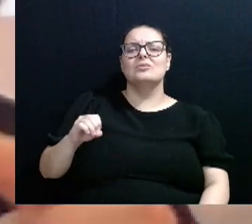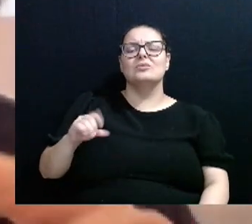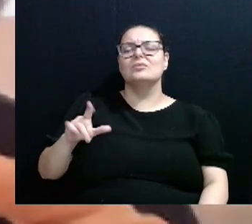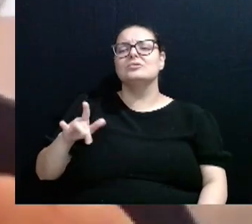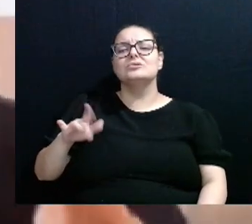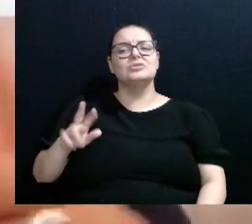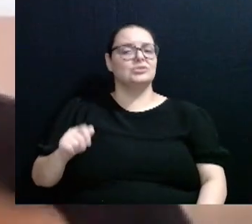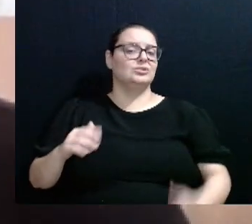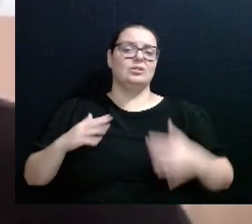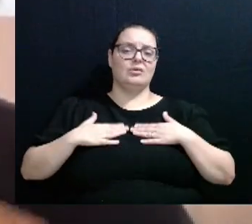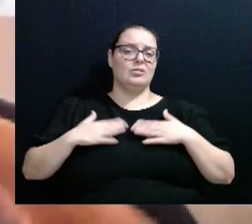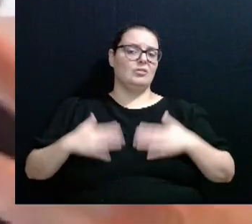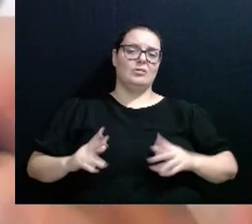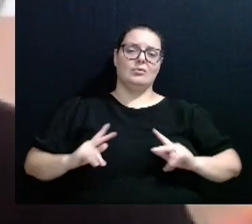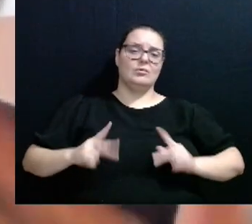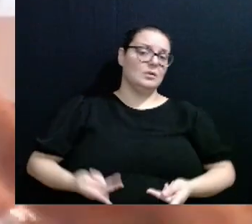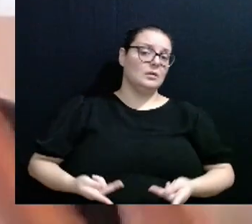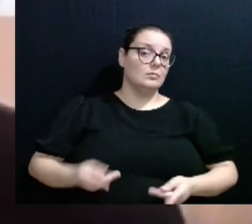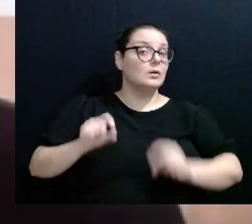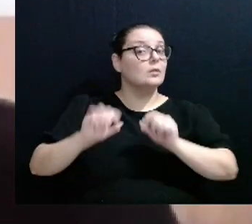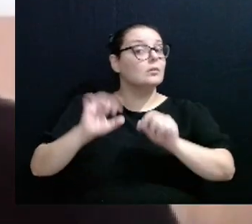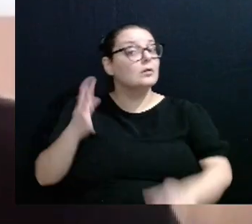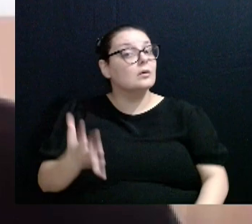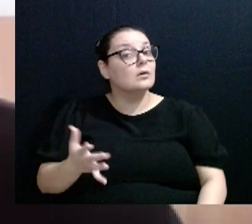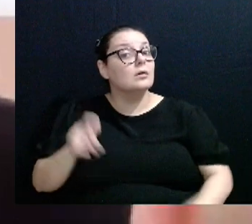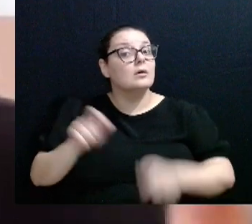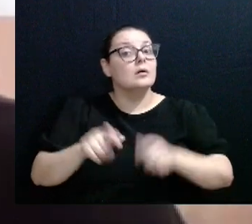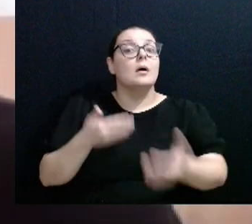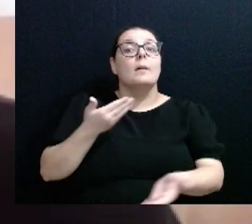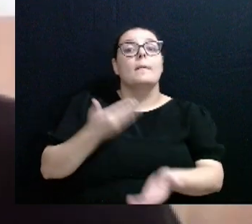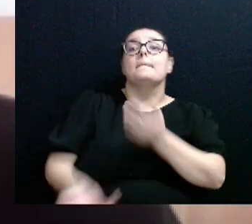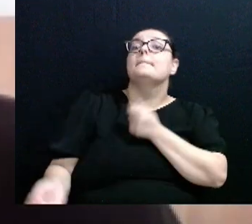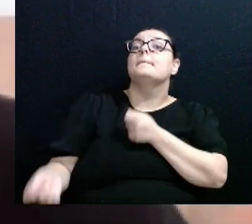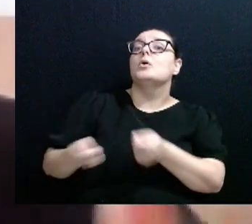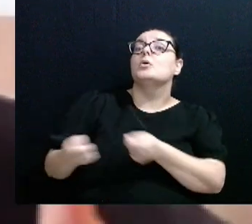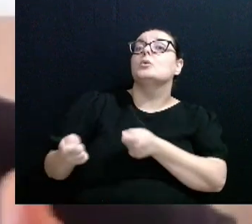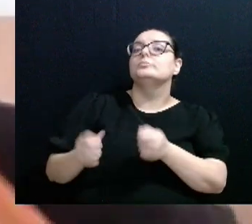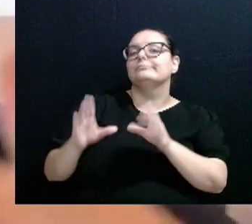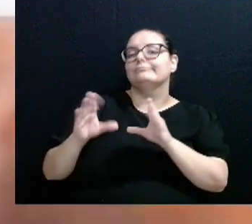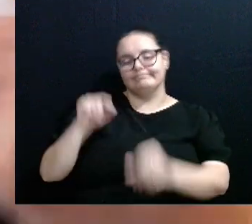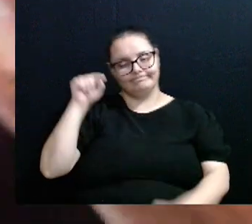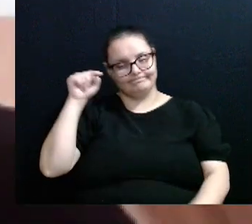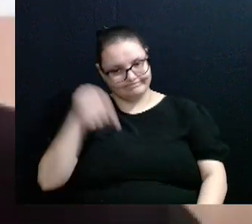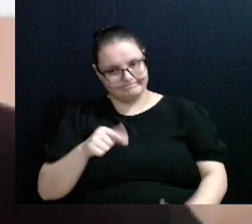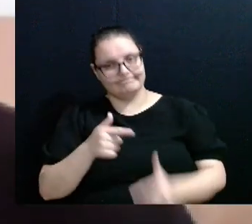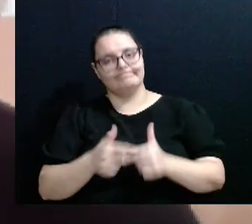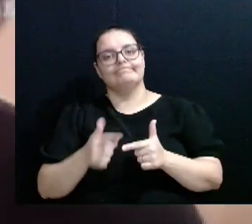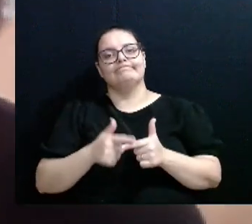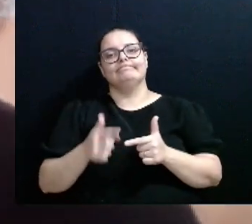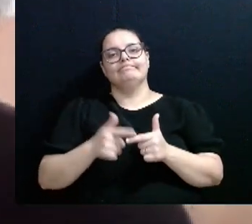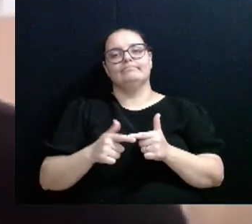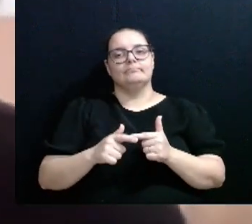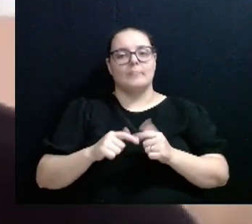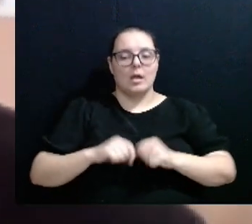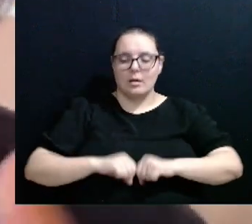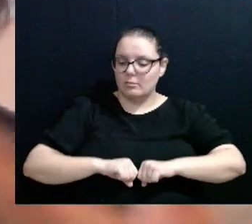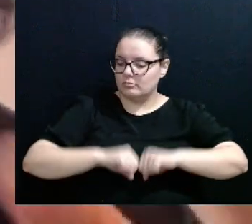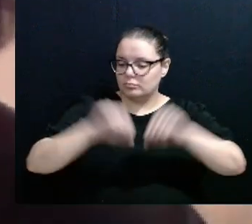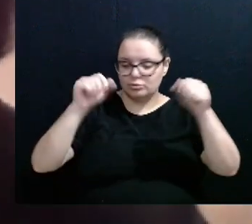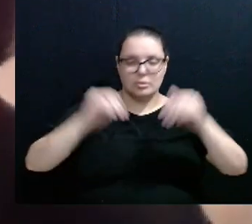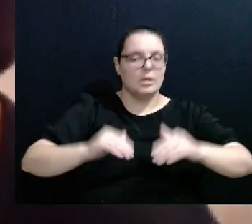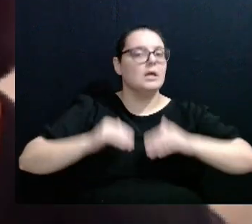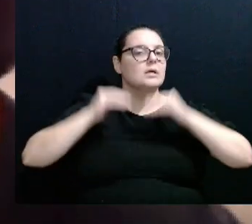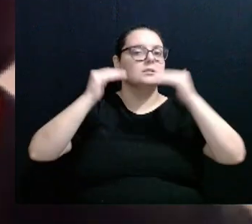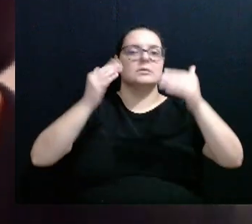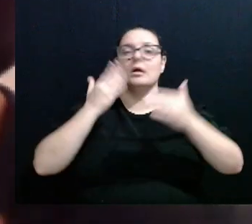que acontece? Muitas pessoas perdem controle à noite, e aí sim, excesso de comida,